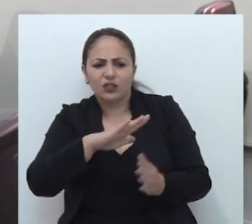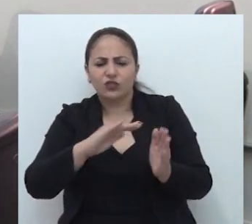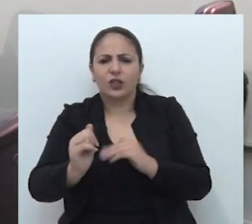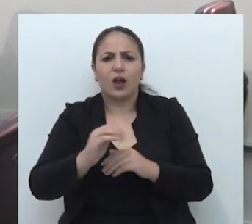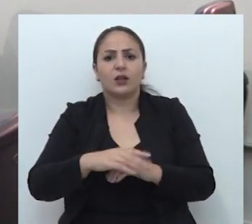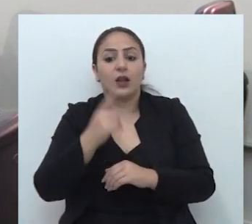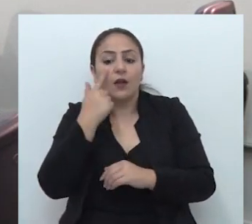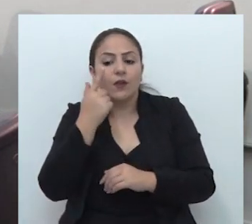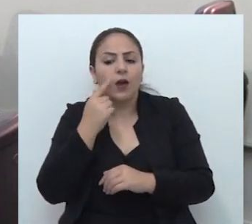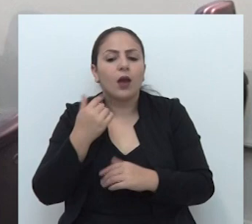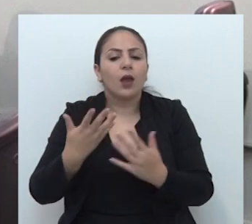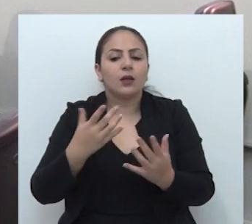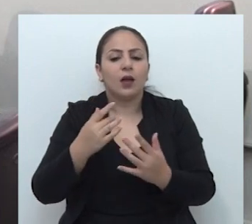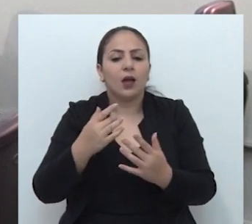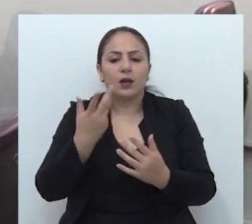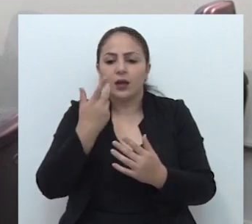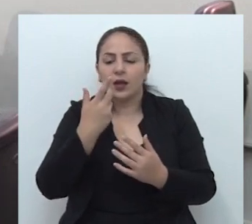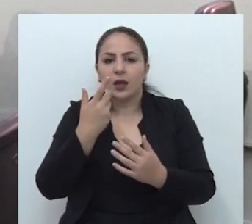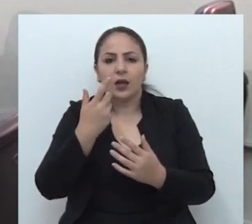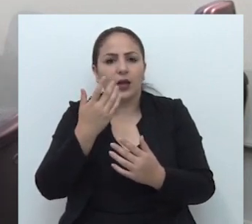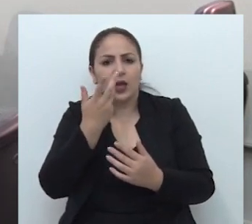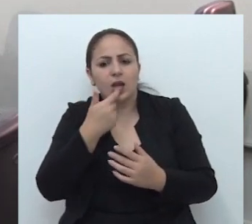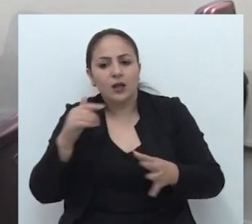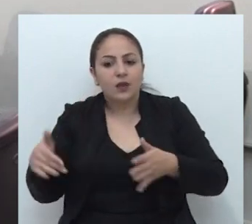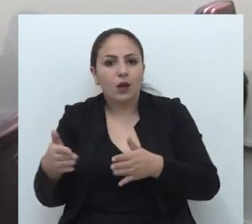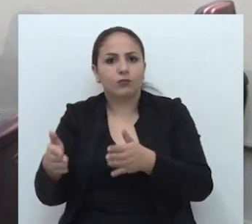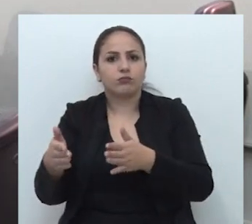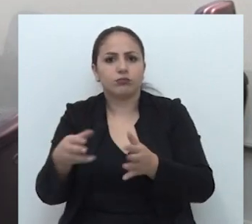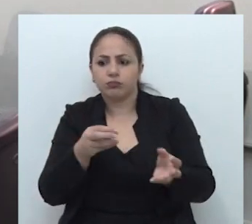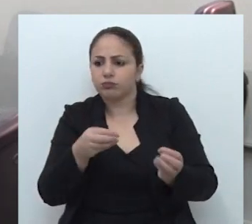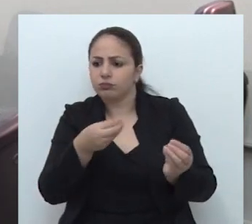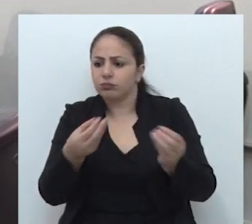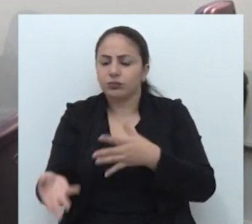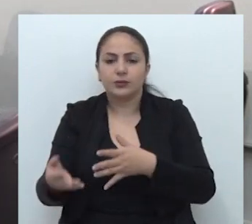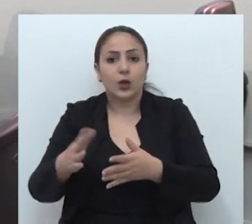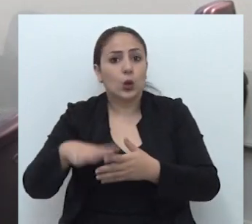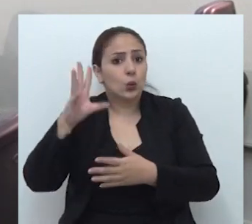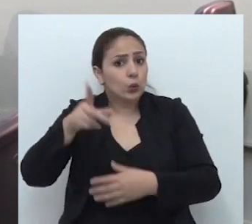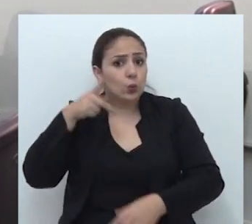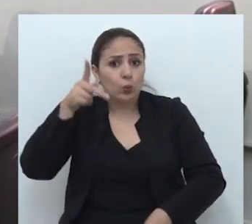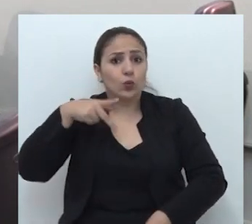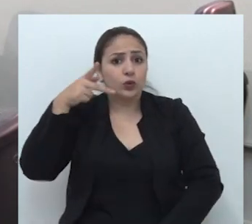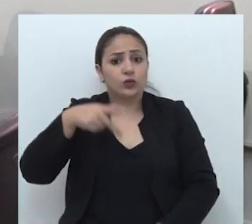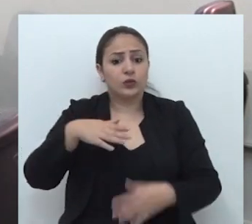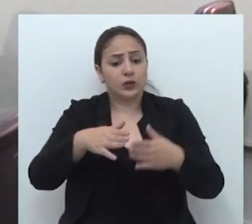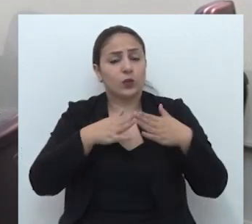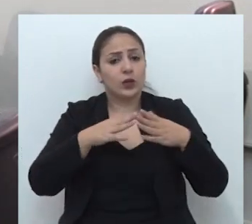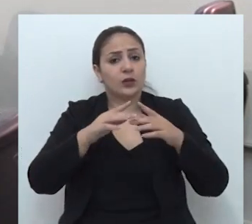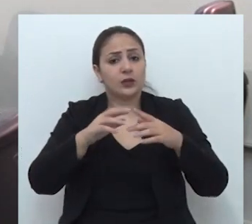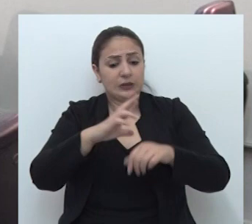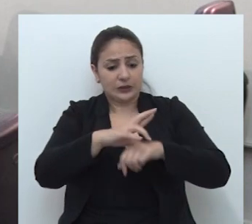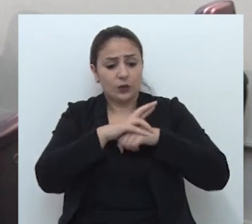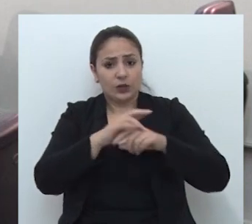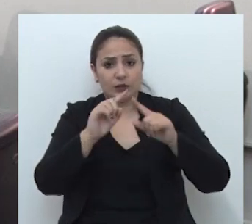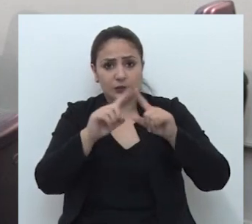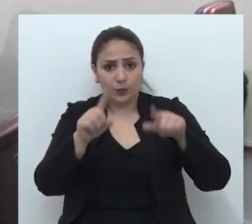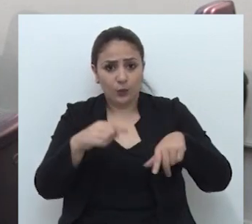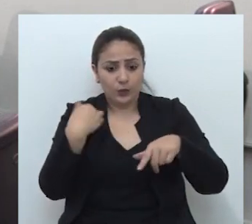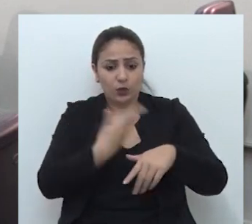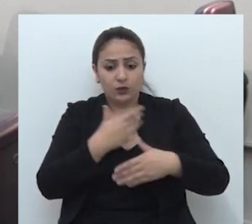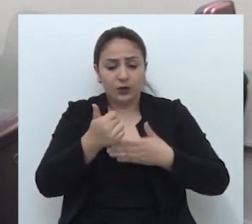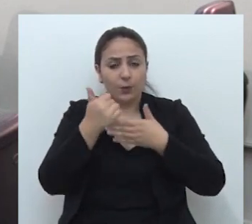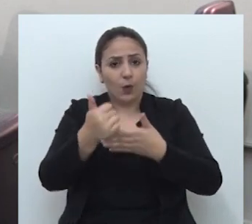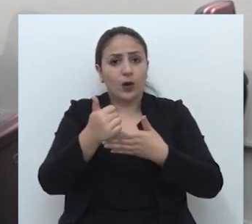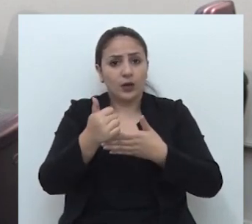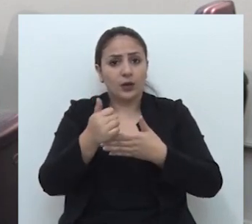está jogando. E essa é a pergunta que a APAC faz hoje. Toda política de segurança pública que combate o crime, que a gente